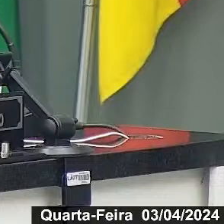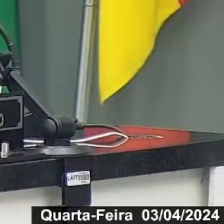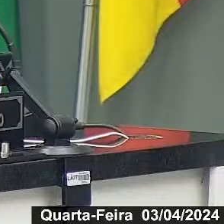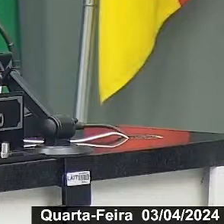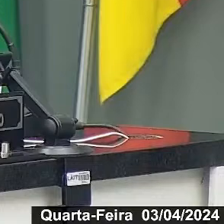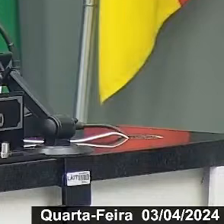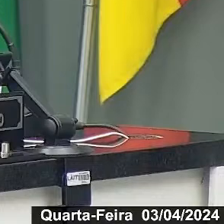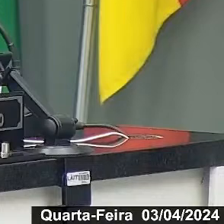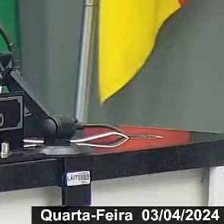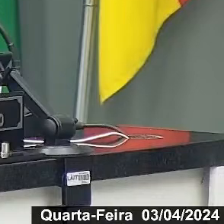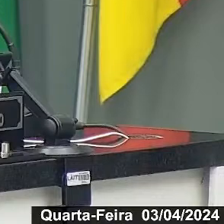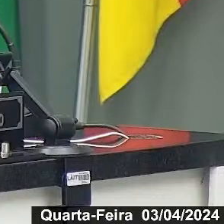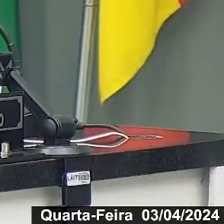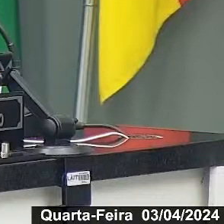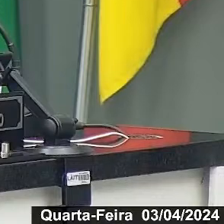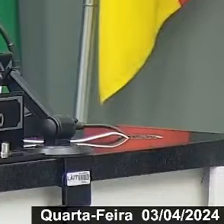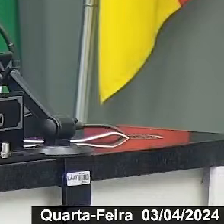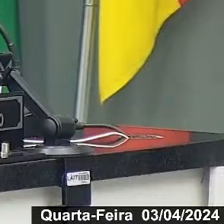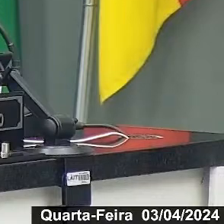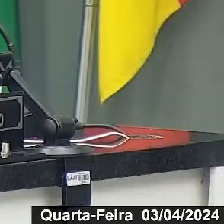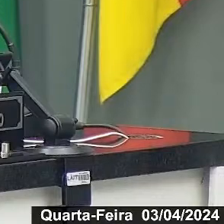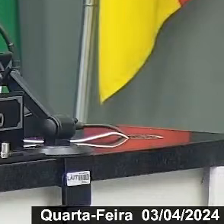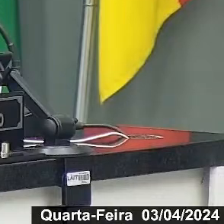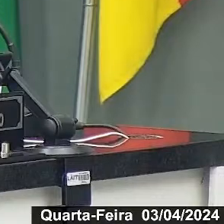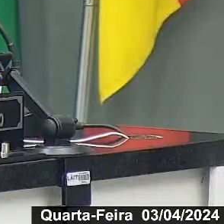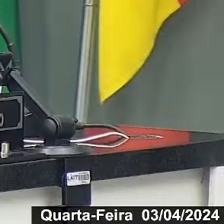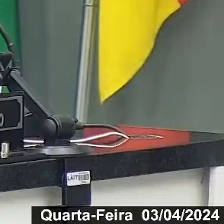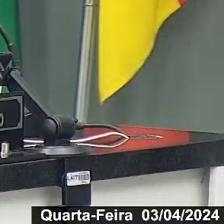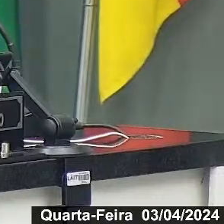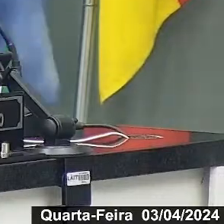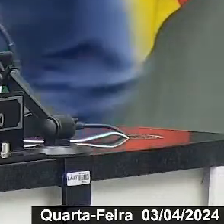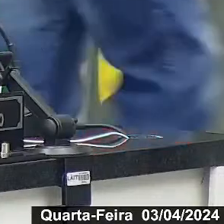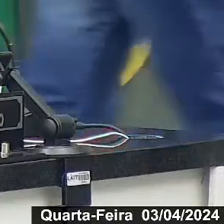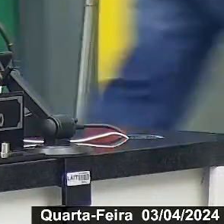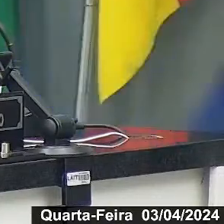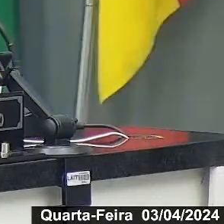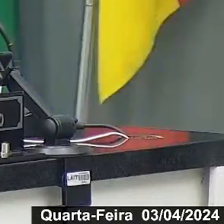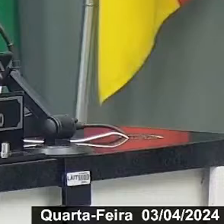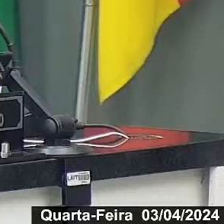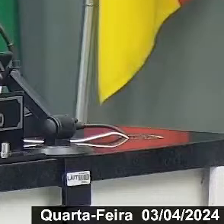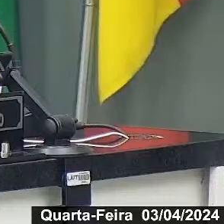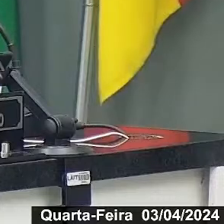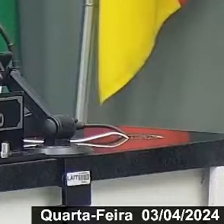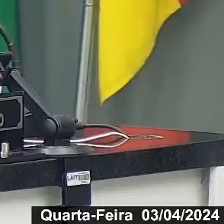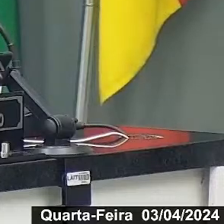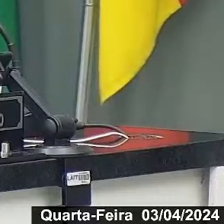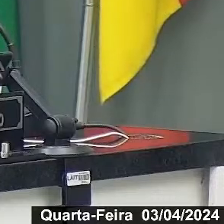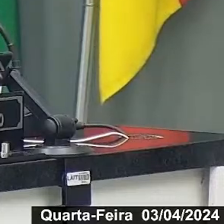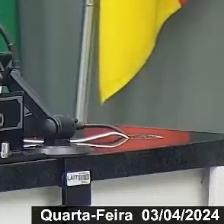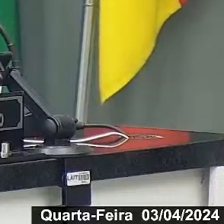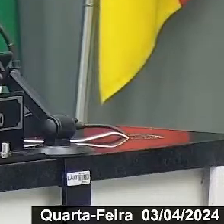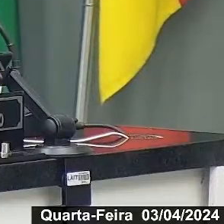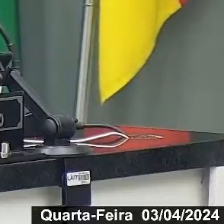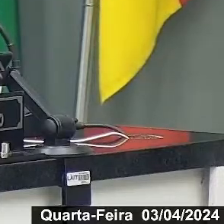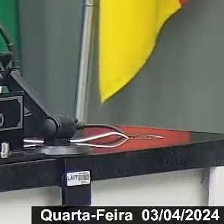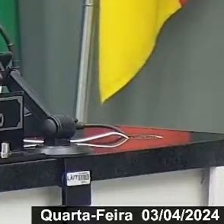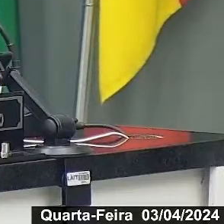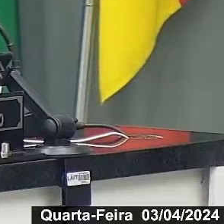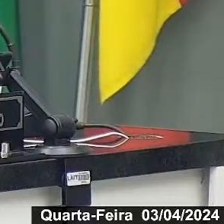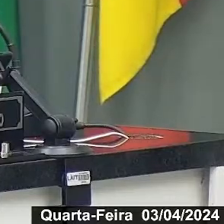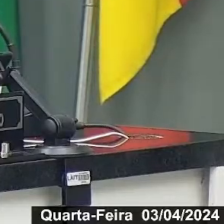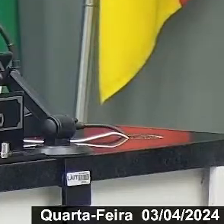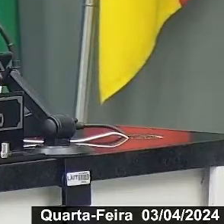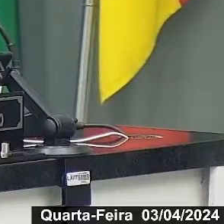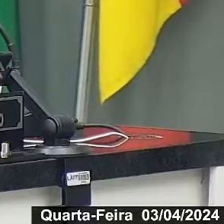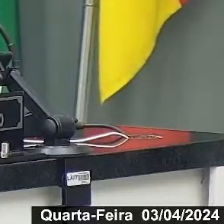aquele projeto para desafogar que não tem mais. Que fica aquela rotatória em frente ao Burger King. Esse projeto é de autoria